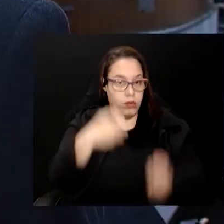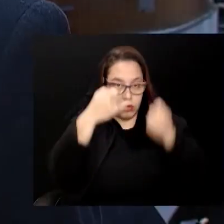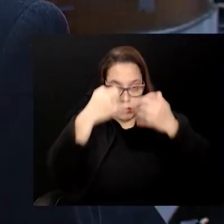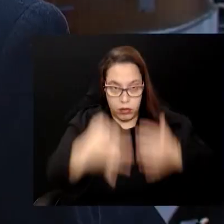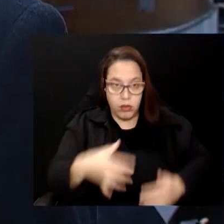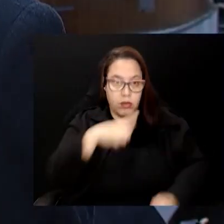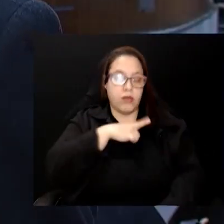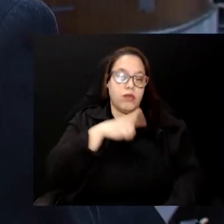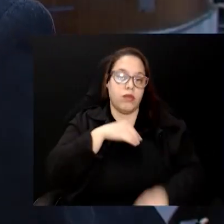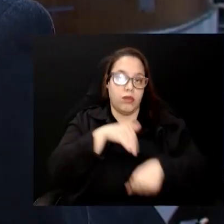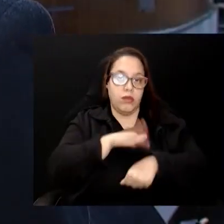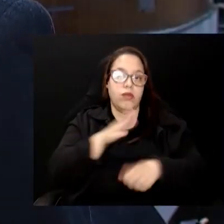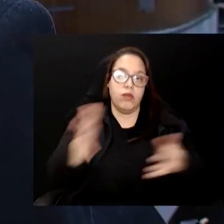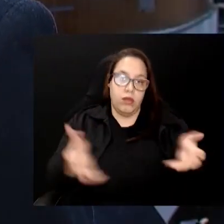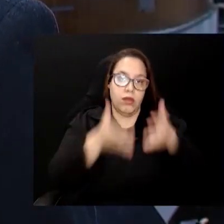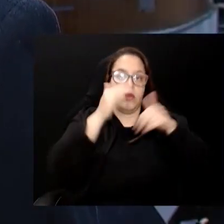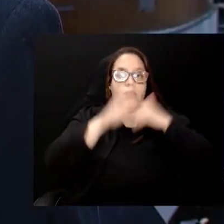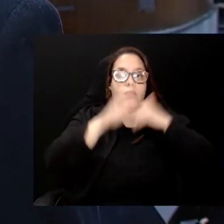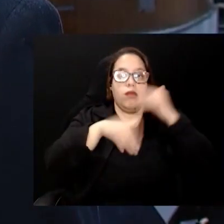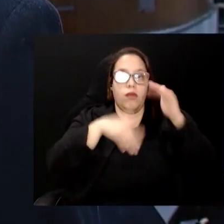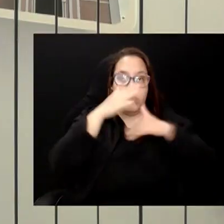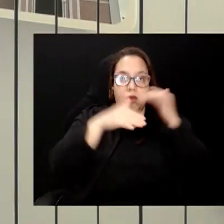fomento ao desenvolvimento daquela região.